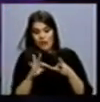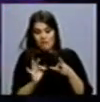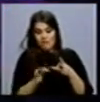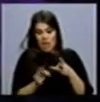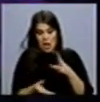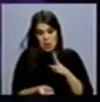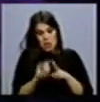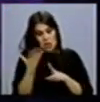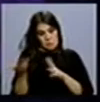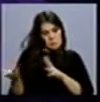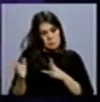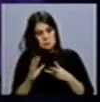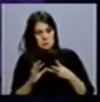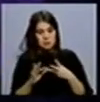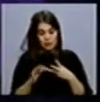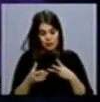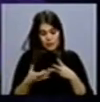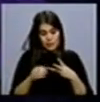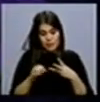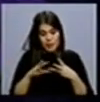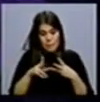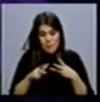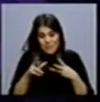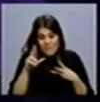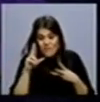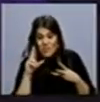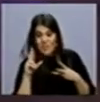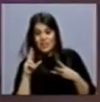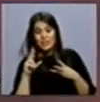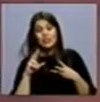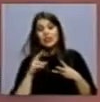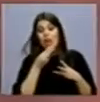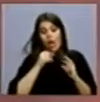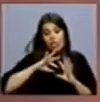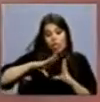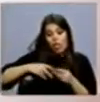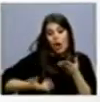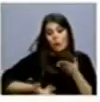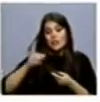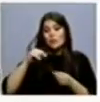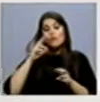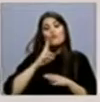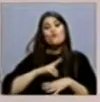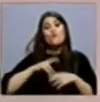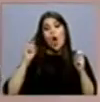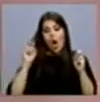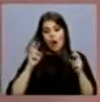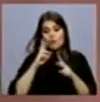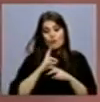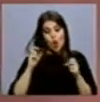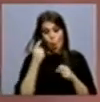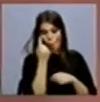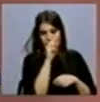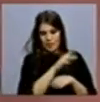cerca de 70 mil vezes a massa da Terra. E foram detectados também 1 milhão de